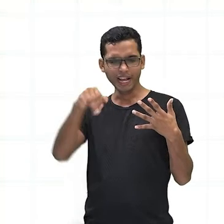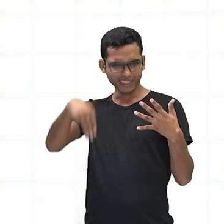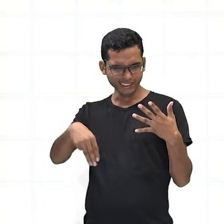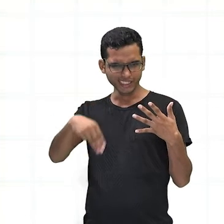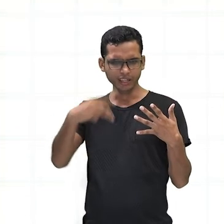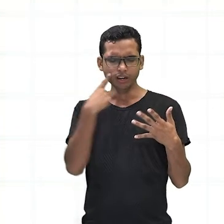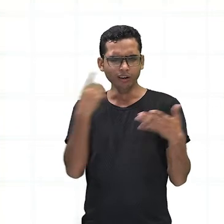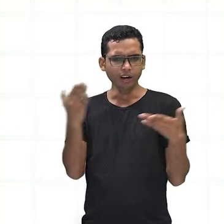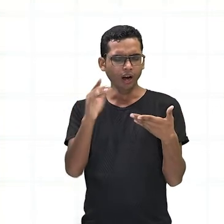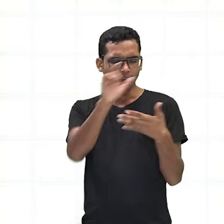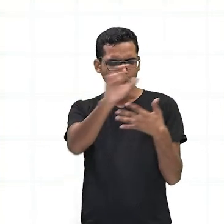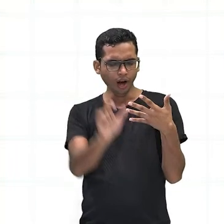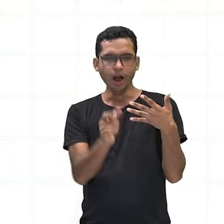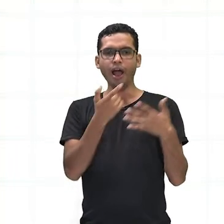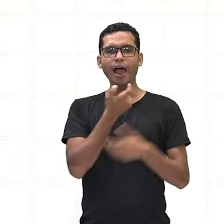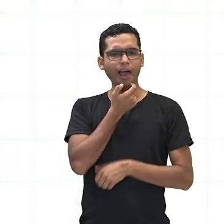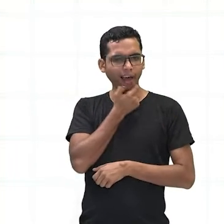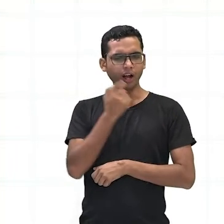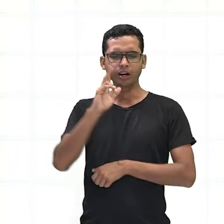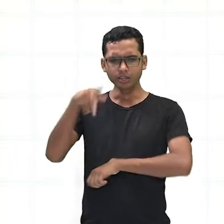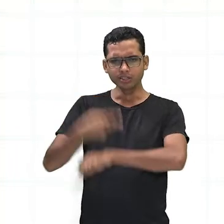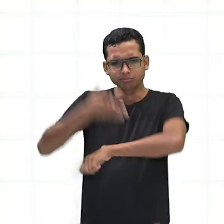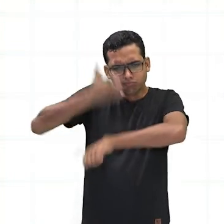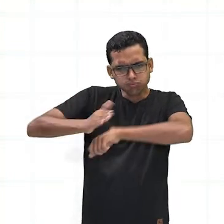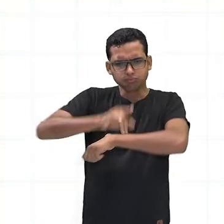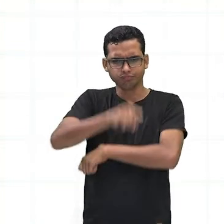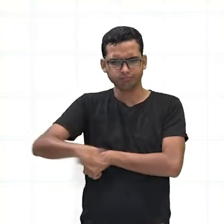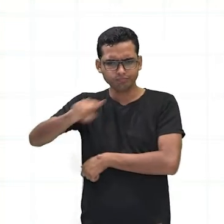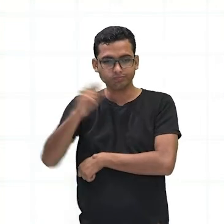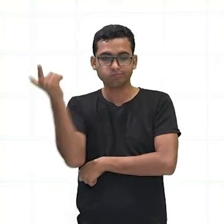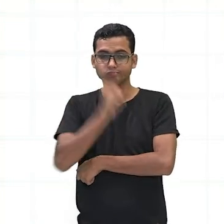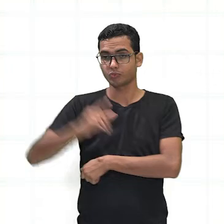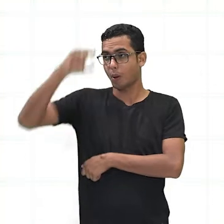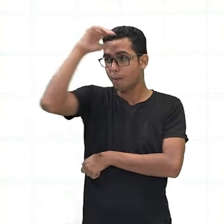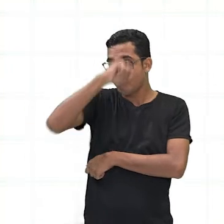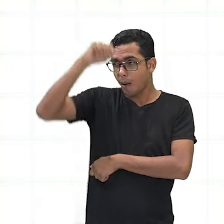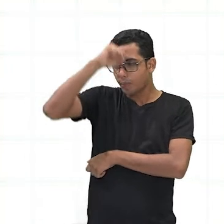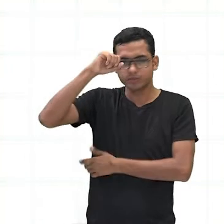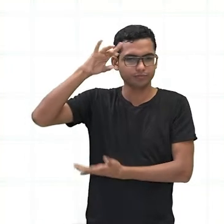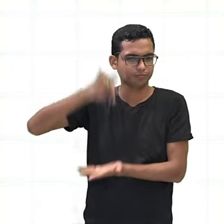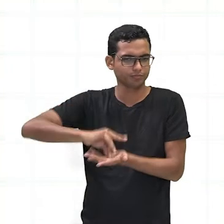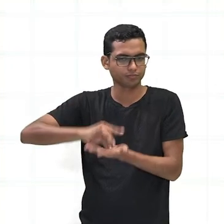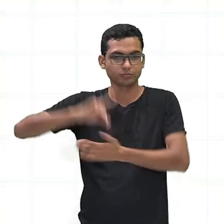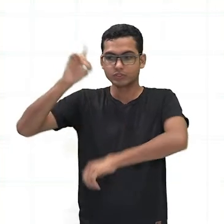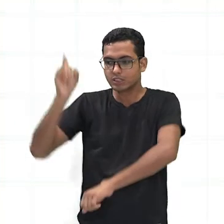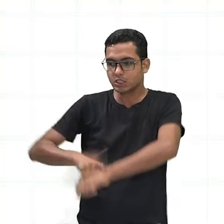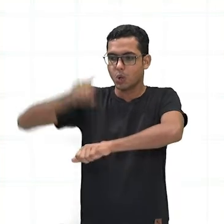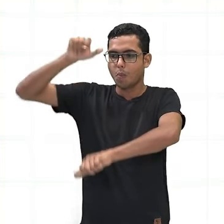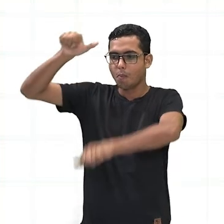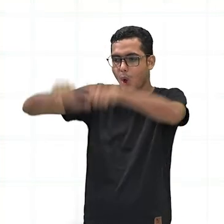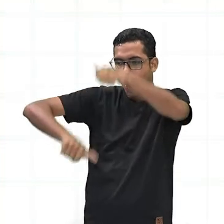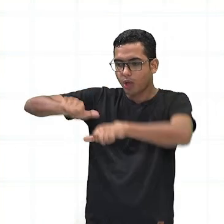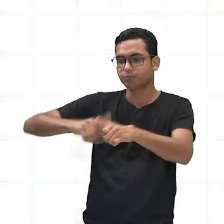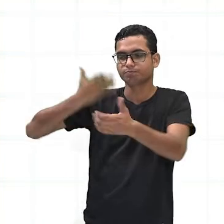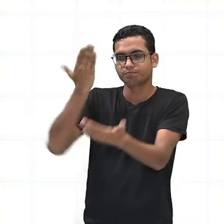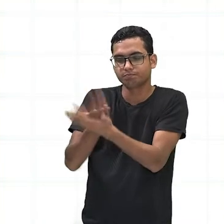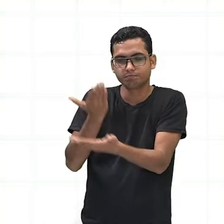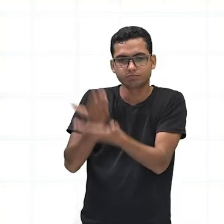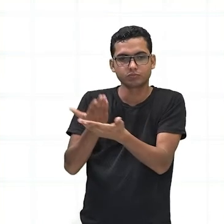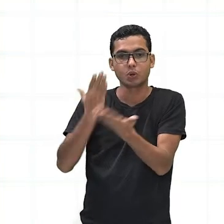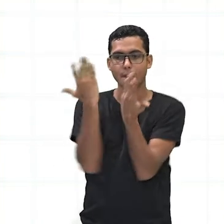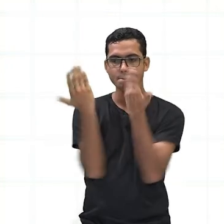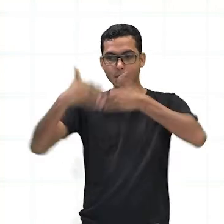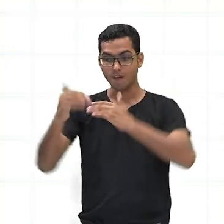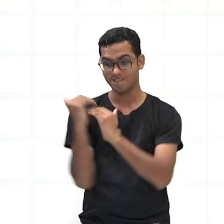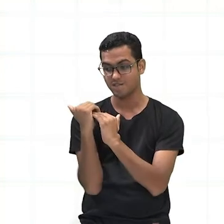em inglês. A gente vai exercitar um pouquinho para que vocês possam aprender, não é? Quando tiver alguma avaliação dessas externas, vocês